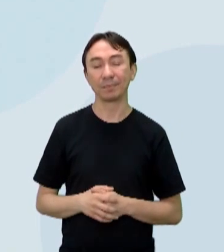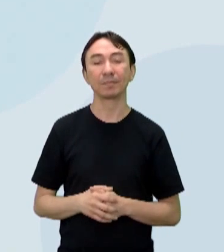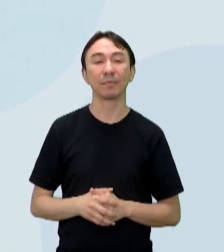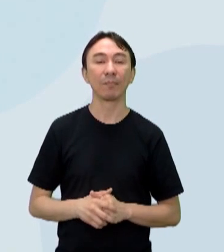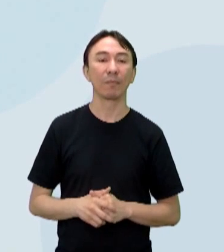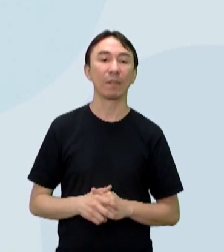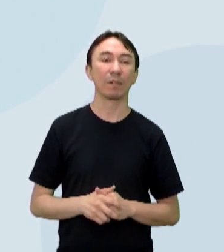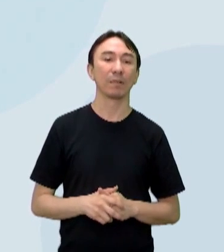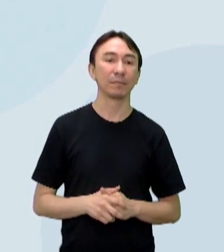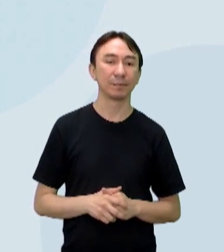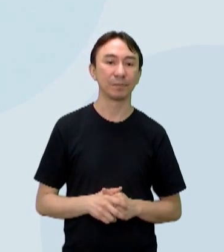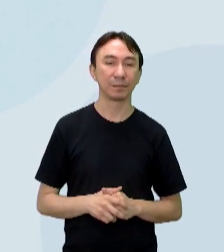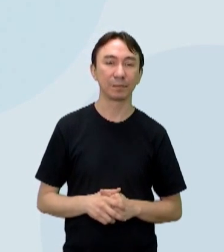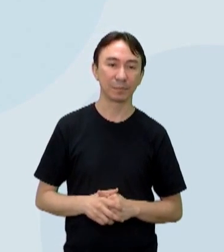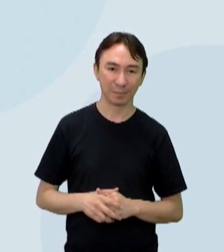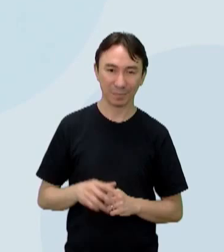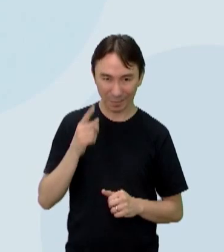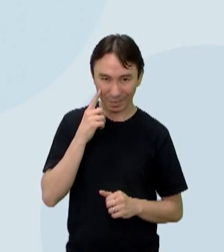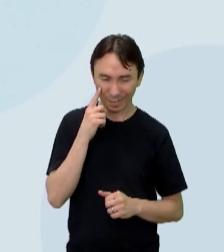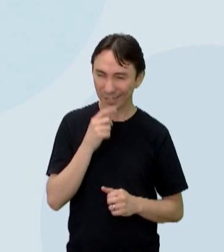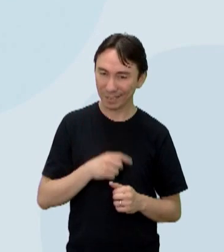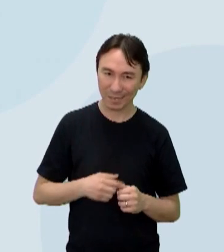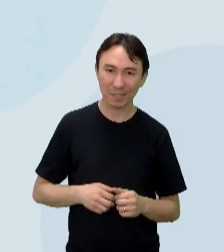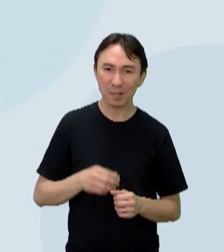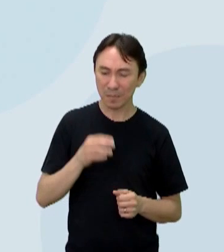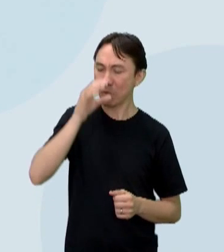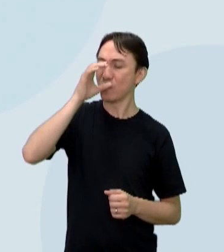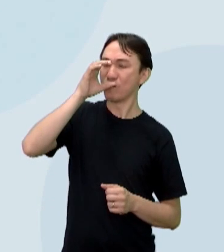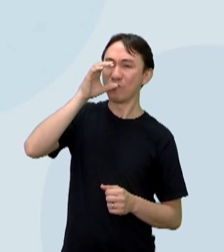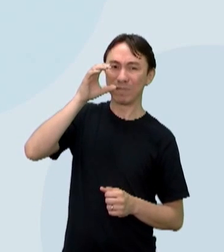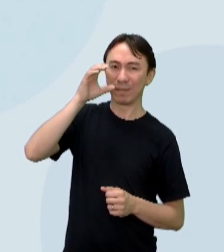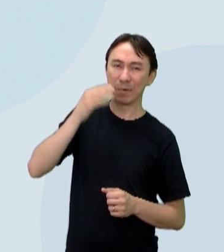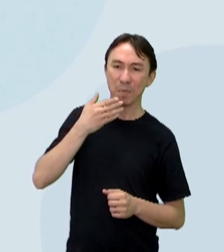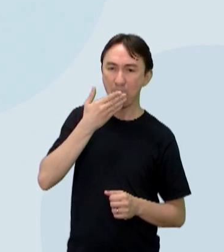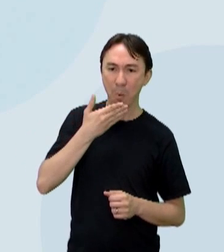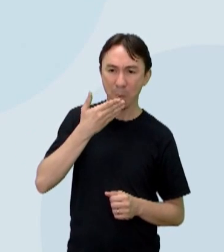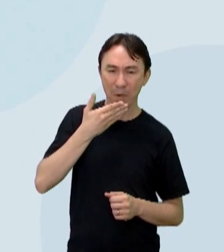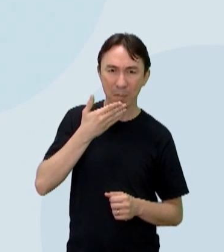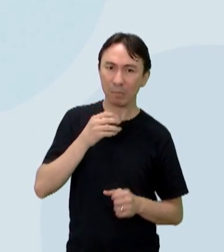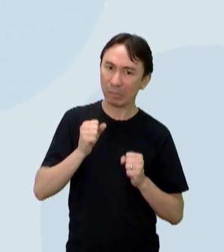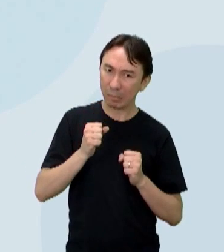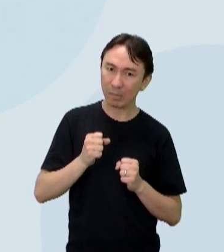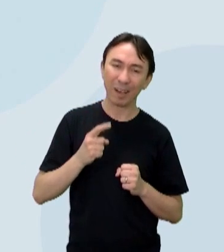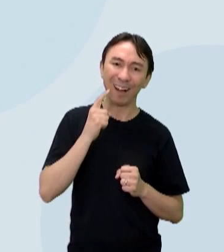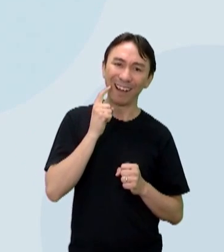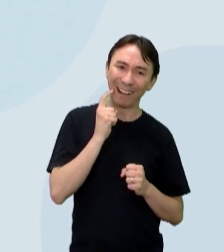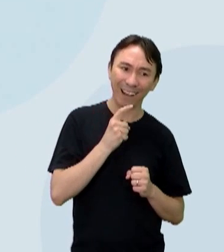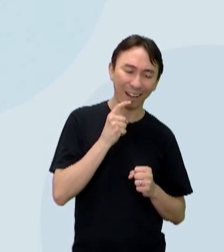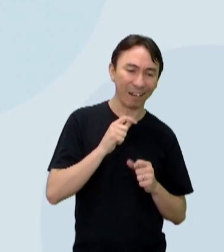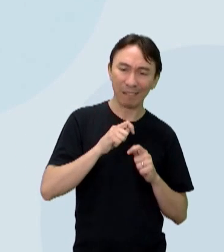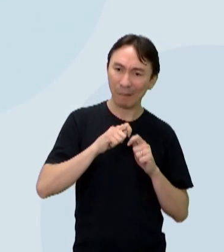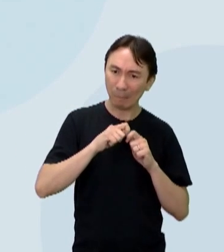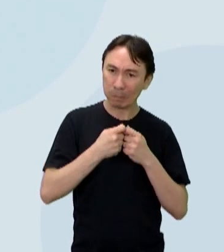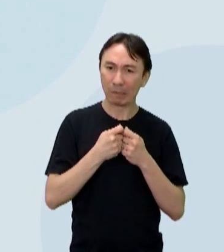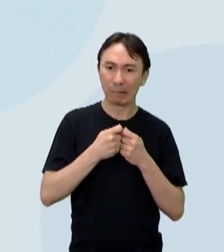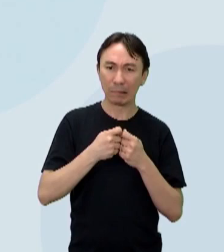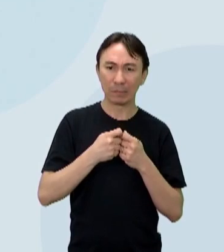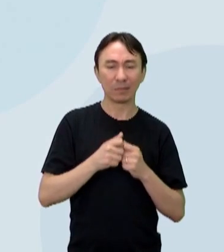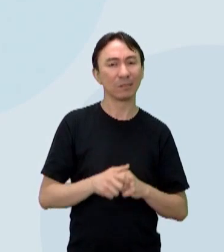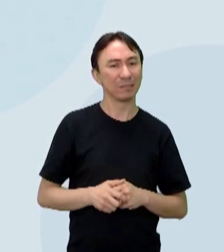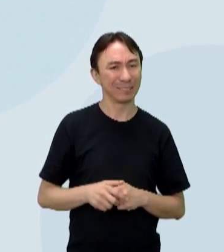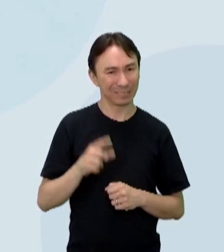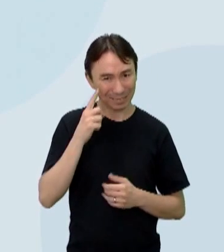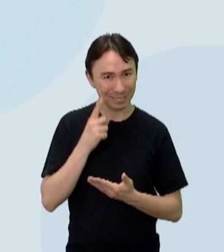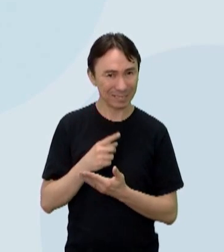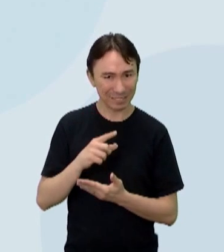lá. Isotônico pode dar cárie. Você vai, Elaine, nessa? Sim. Ele repõe sais